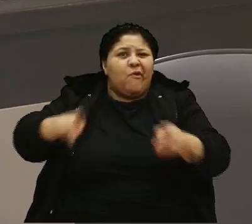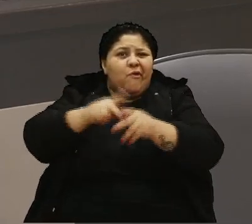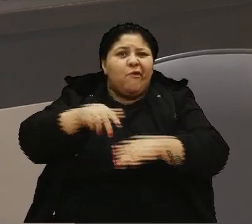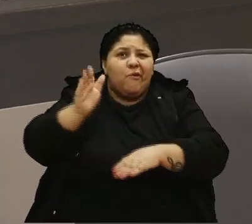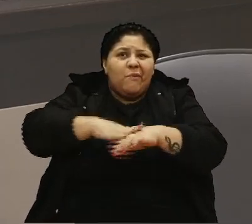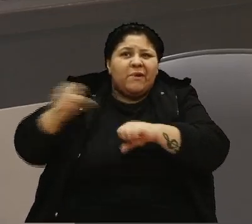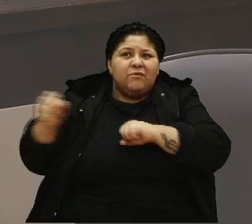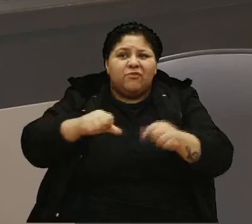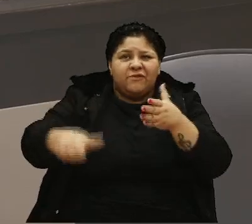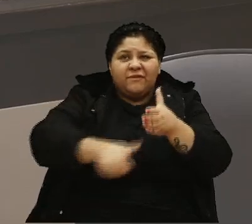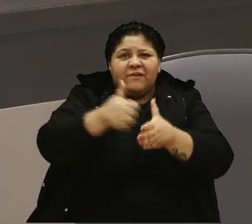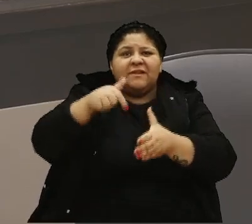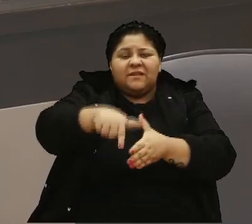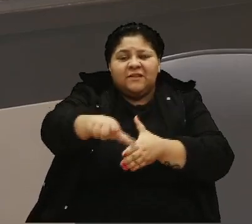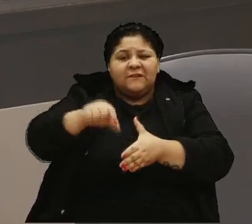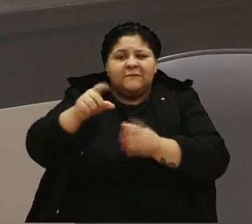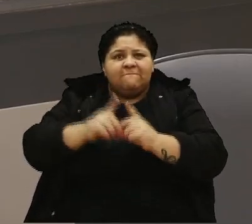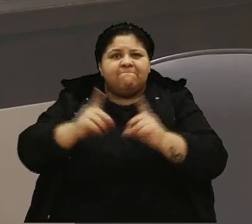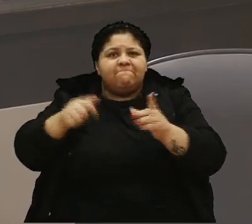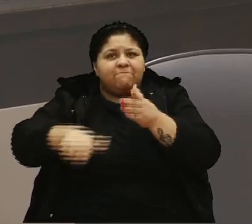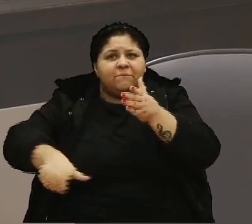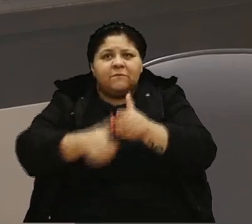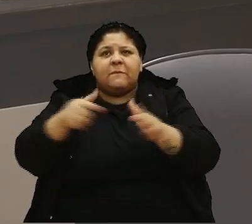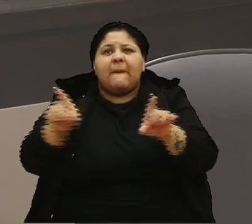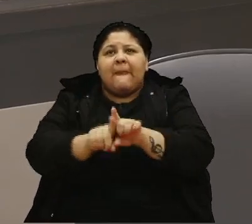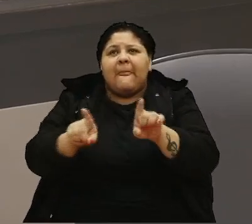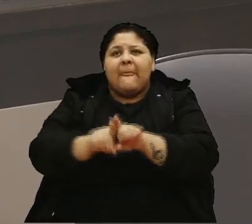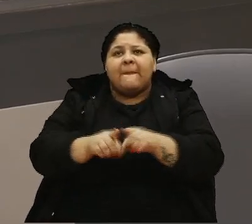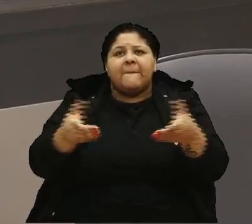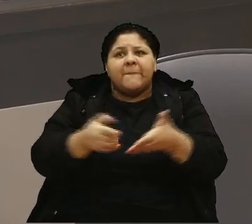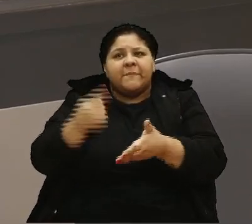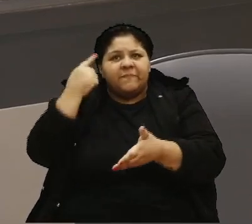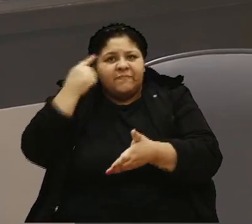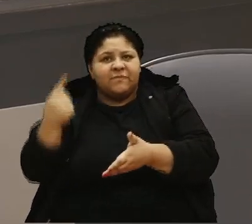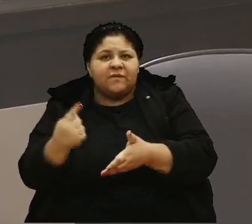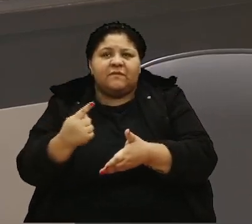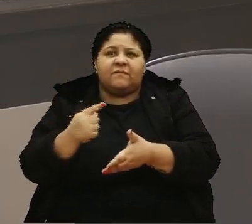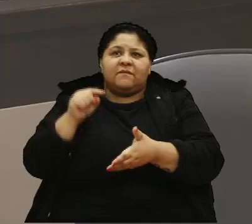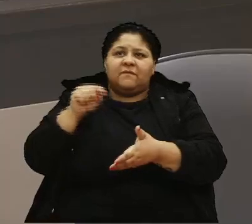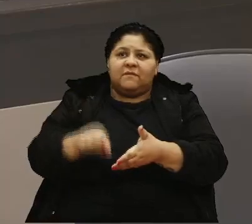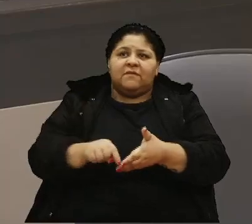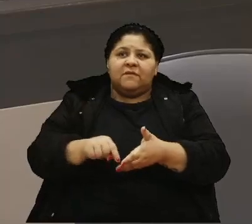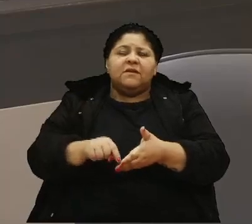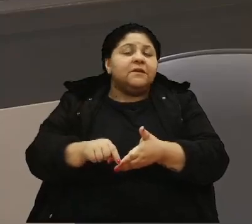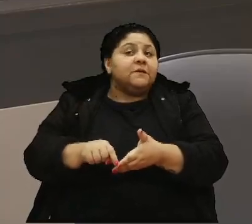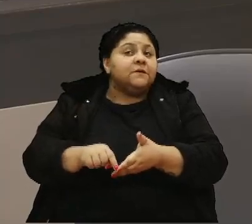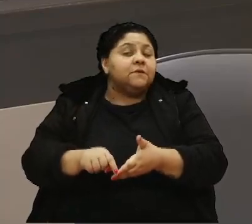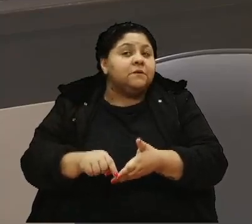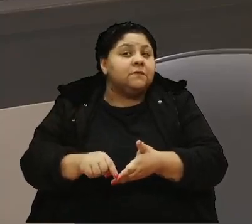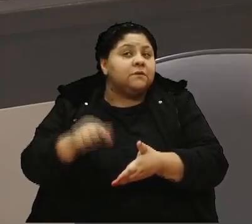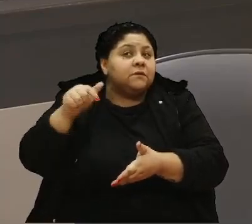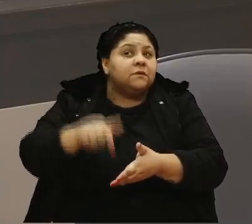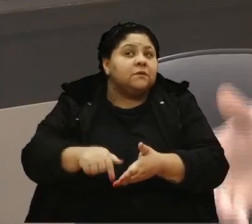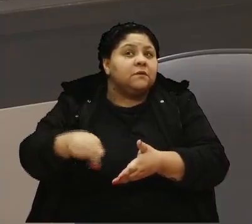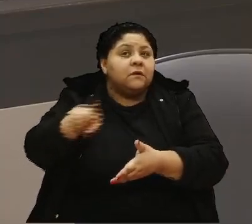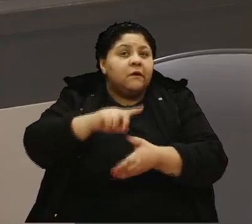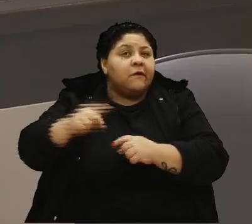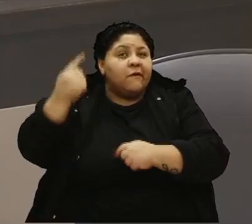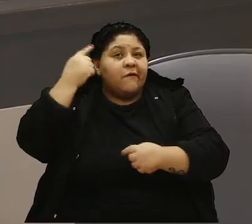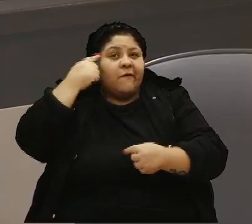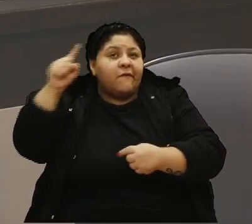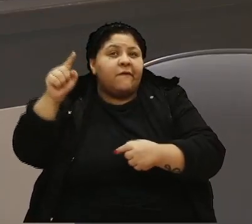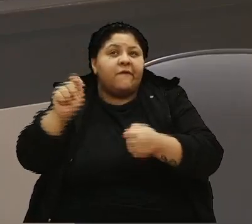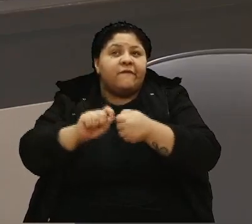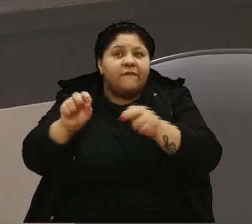gente decidir aqui dentro na democracia vai ser melhor. E também deixo aqui a ideia de trazer o pessoal desses institutos aqui para ver como eles pensam. Quem sabe fazer